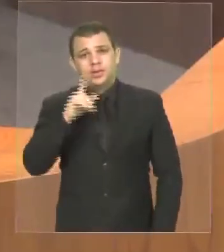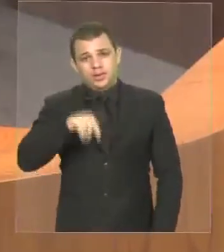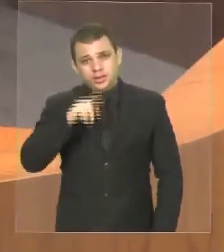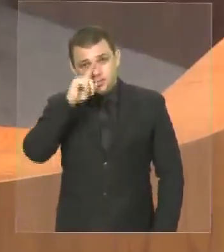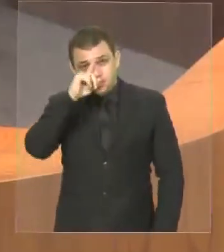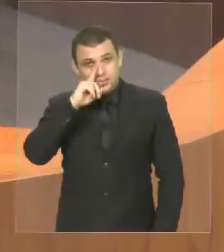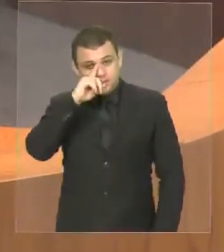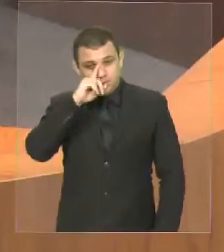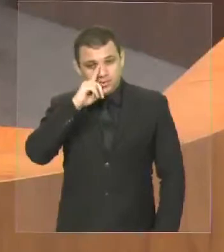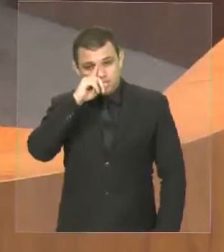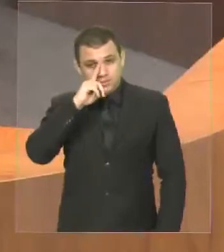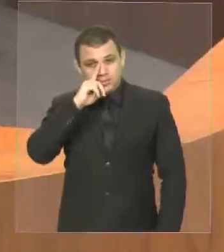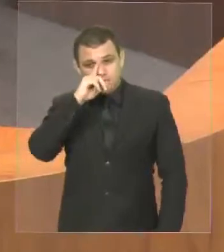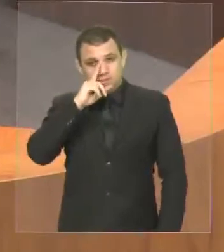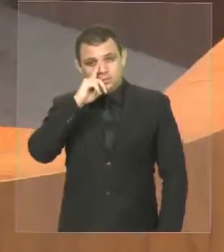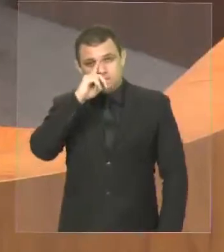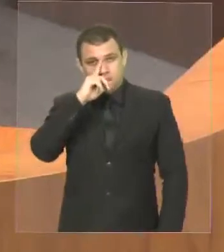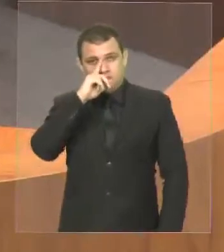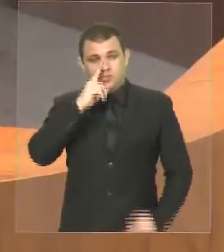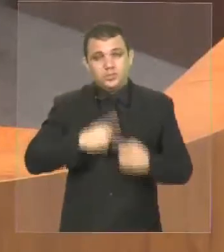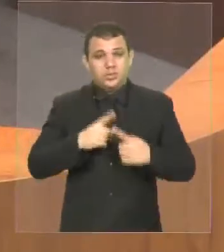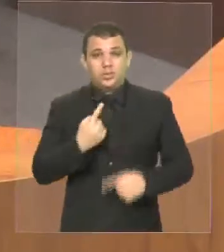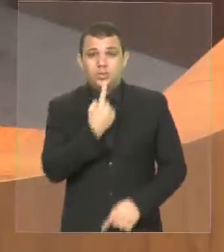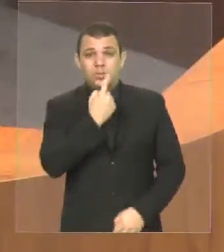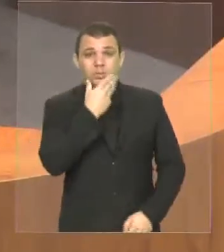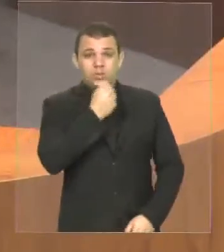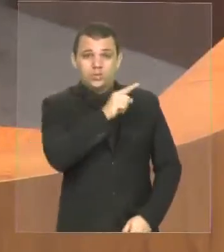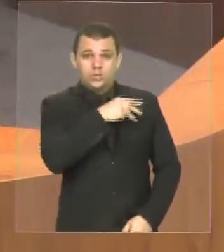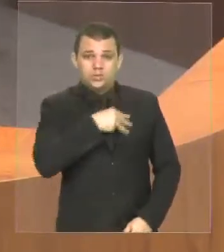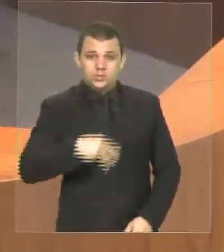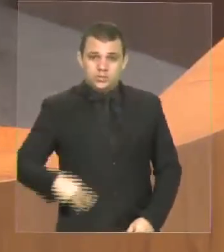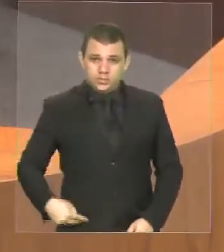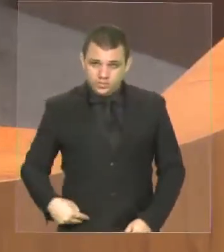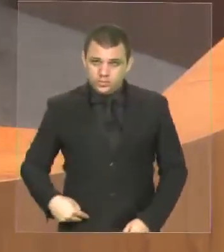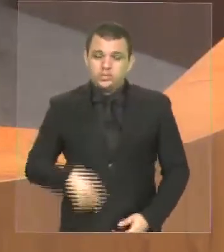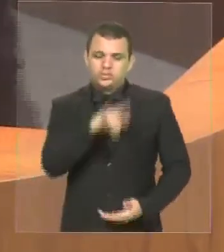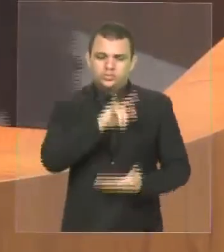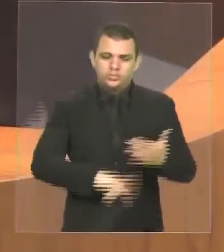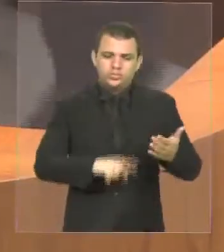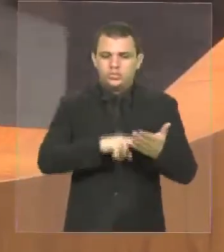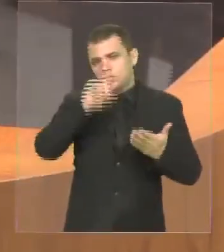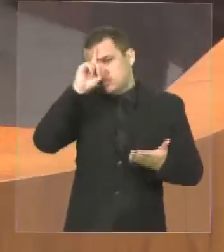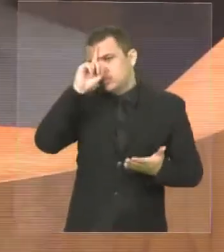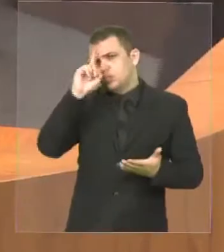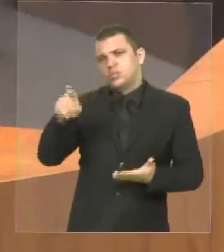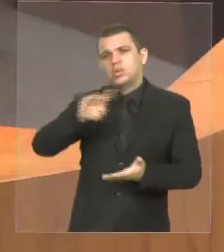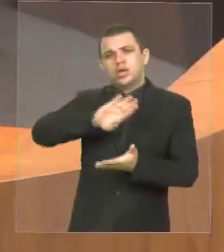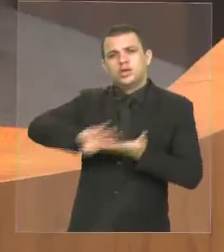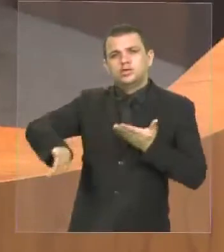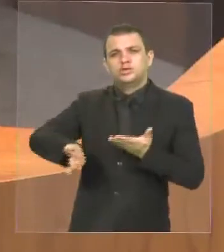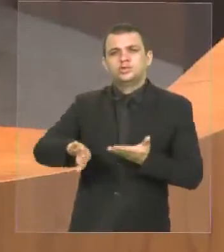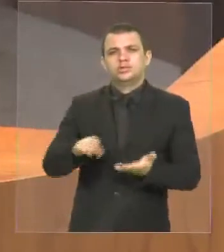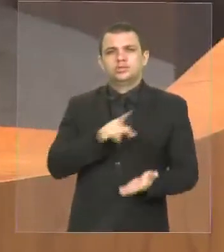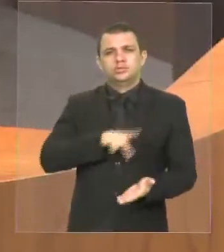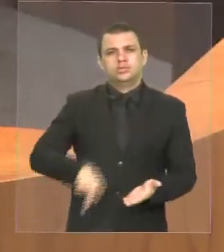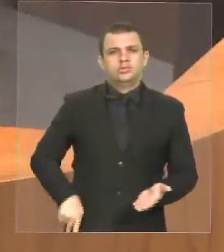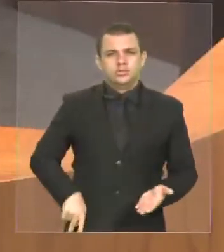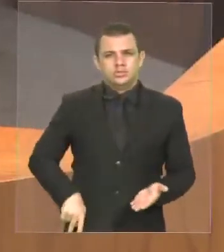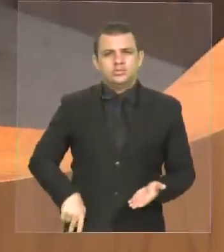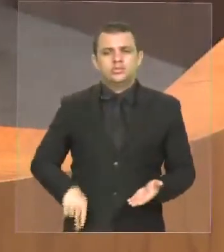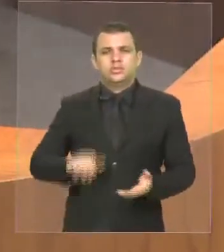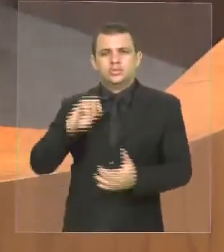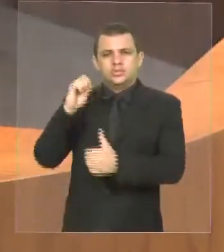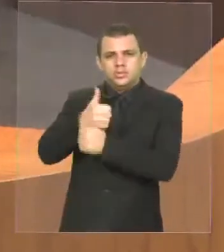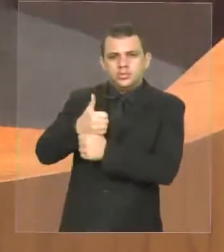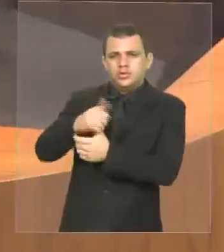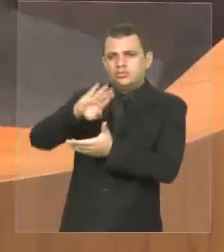perigoso a ideia de um ministro só, através do mando militar, afastar o presidente de um poder, o